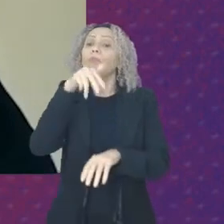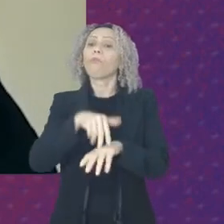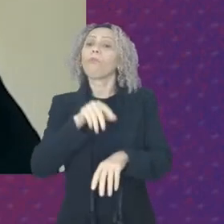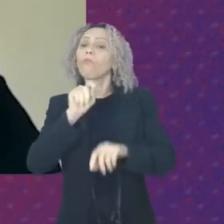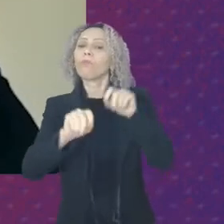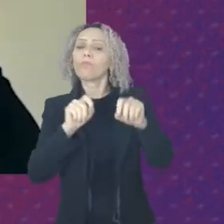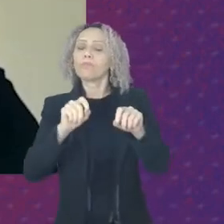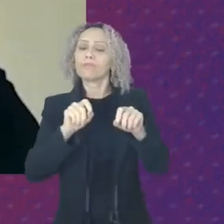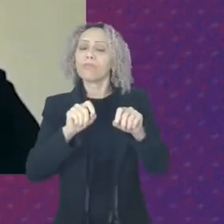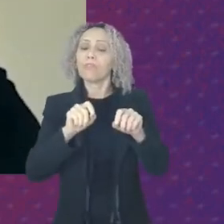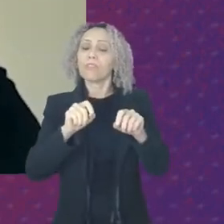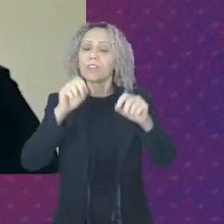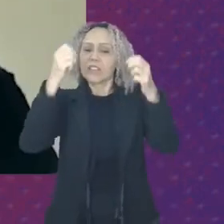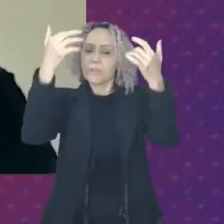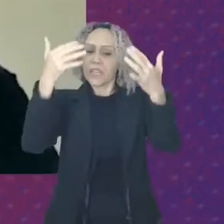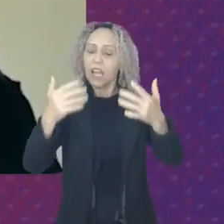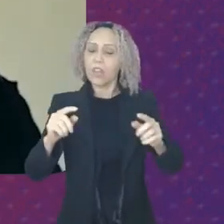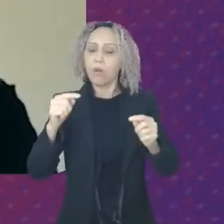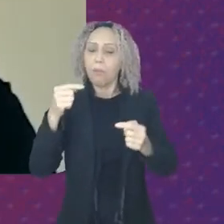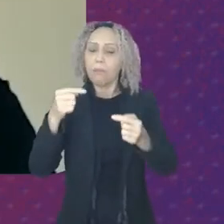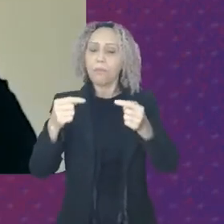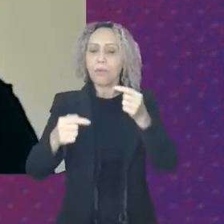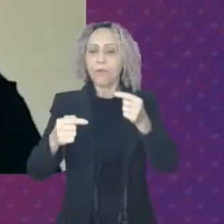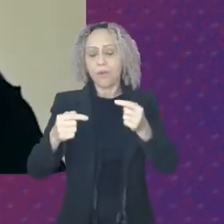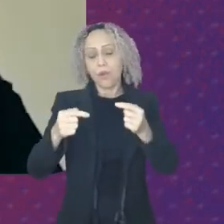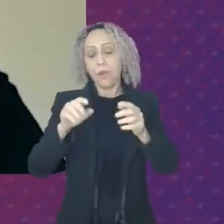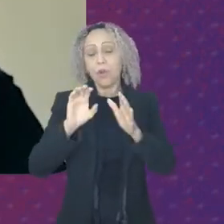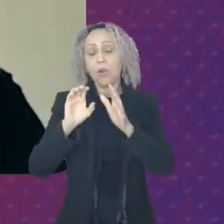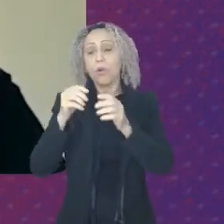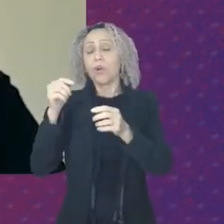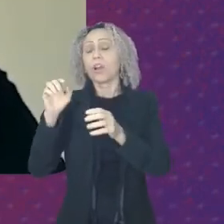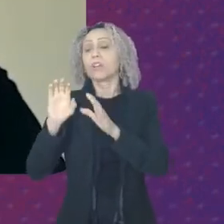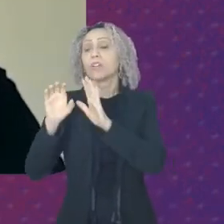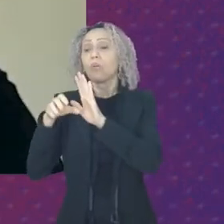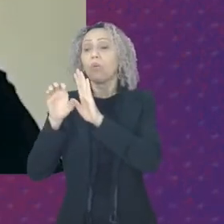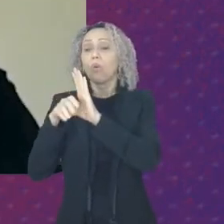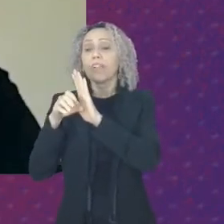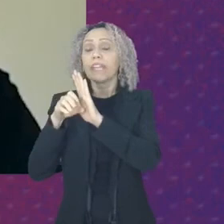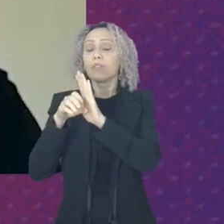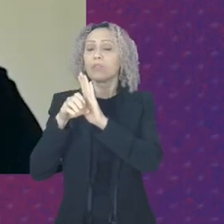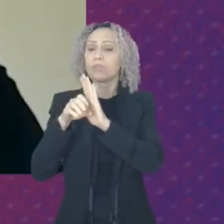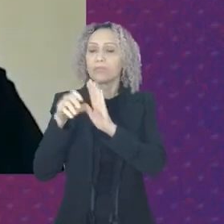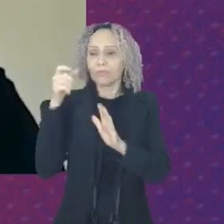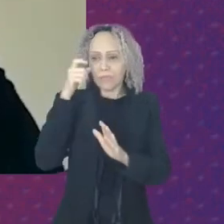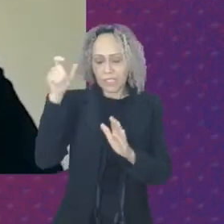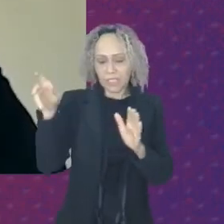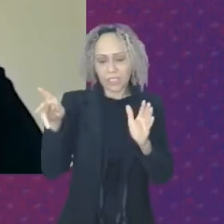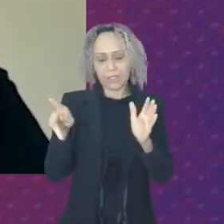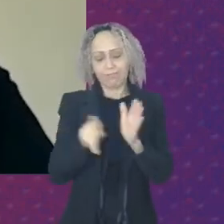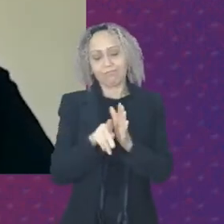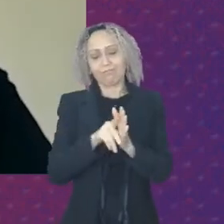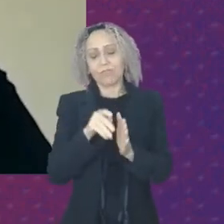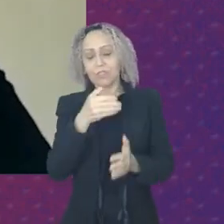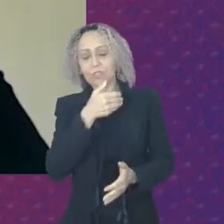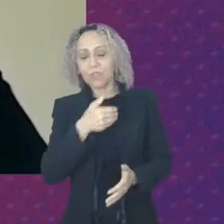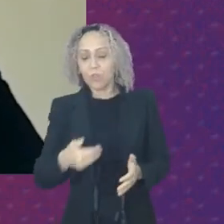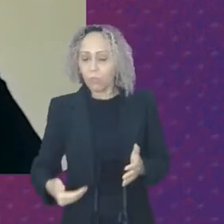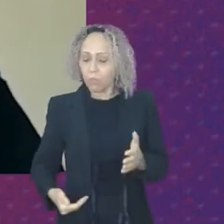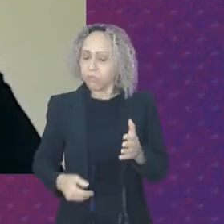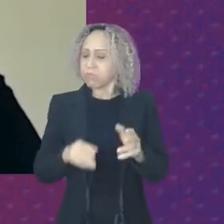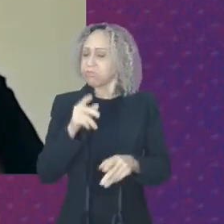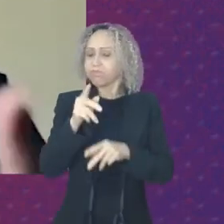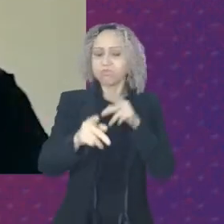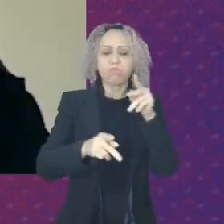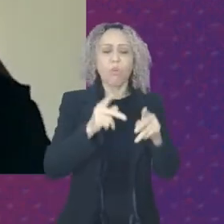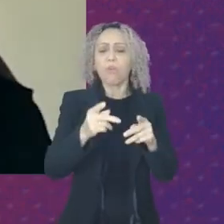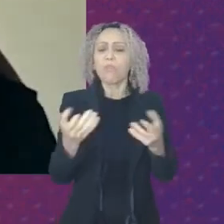de interesse público. O que é o conteúdo político de interesse público? É o conteúdo que você sobe nas suas redes, que